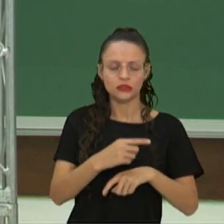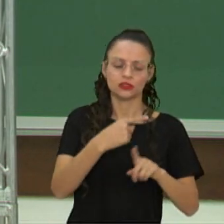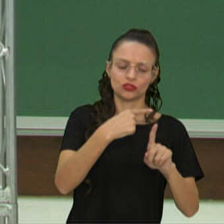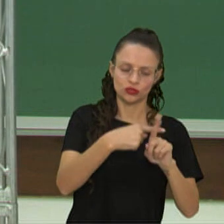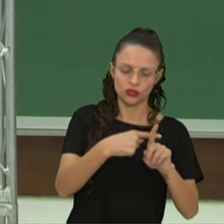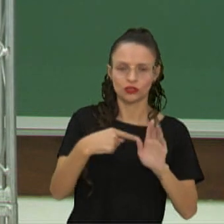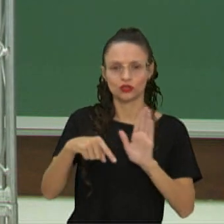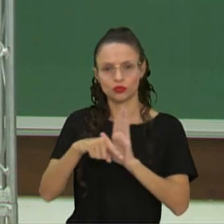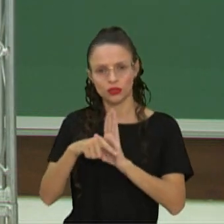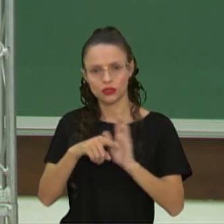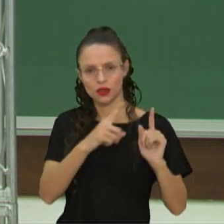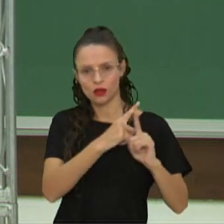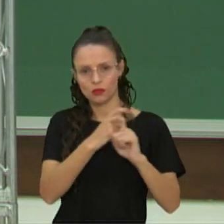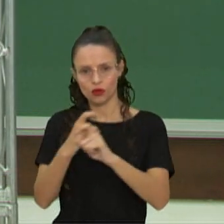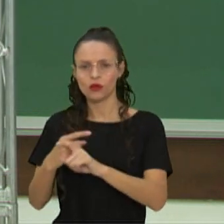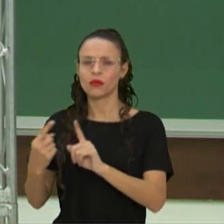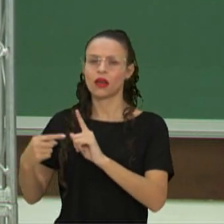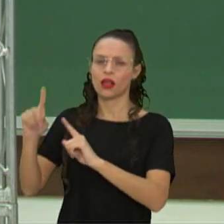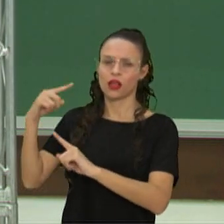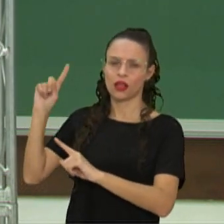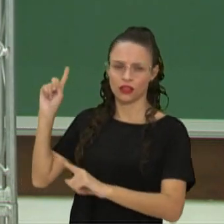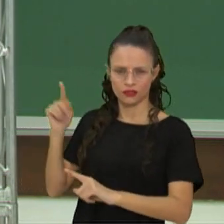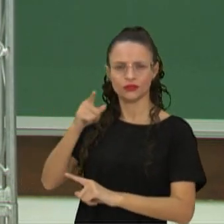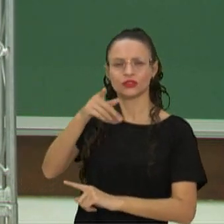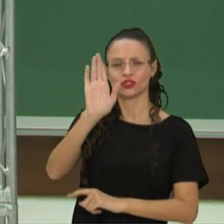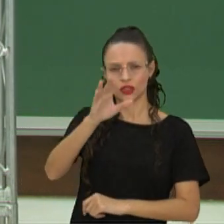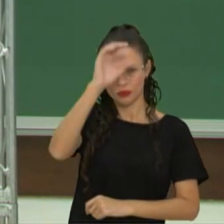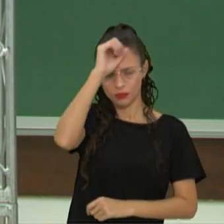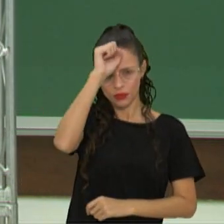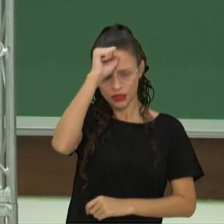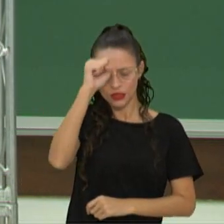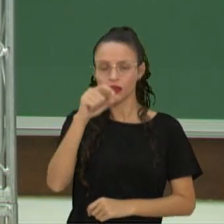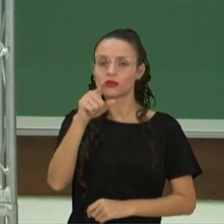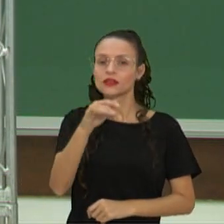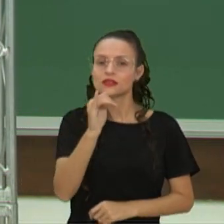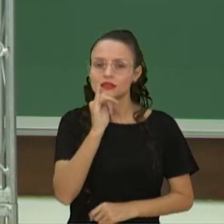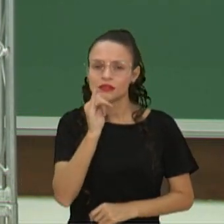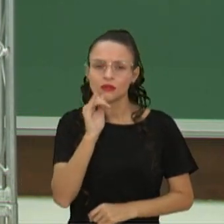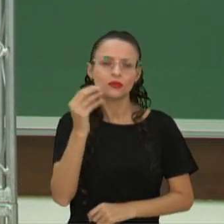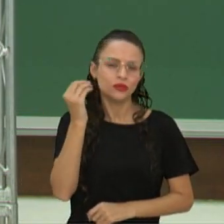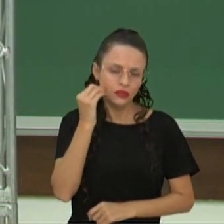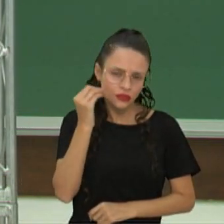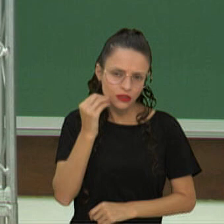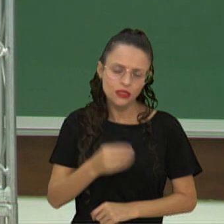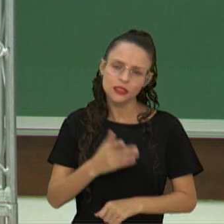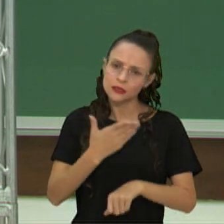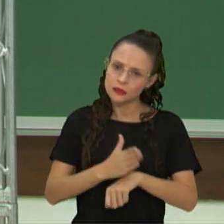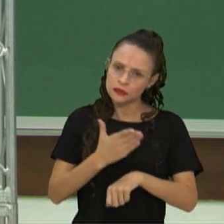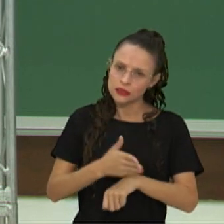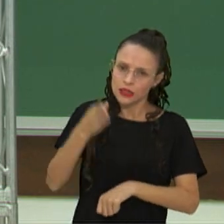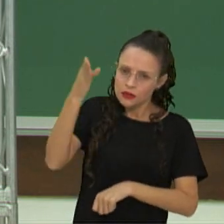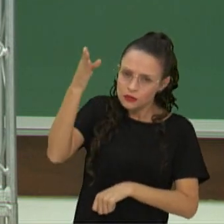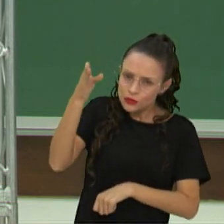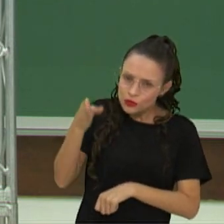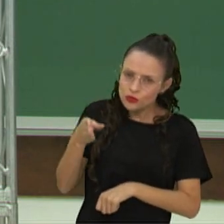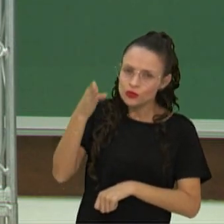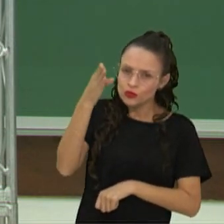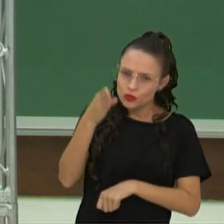polinômios. Você já viu outras aulas de adição e subtração de polinômios? Pega os exemplos e tenta usar esse algoritmo agora, para você